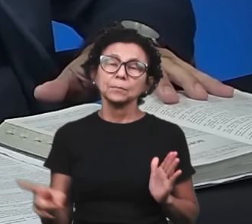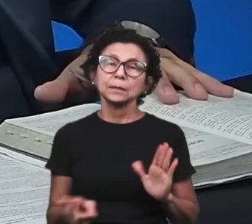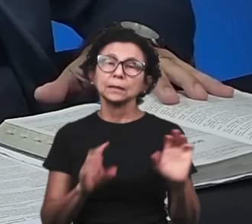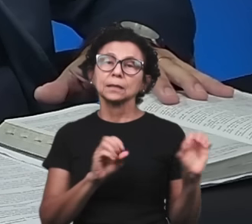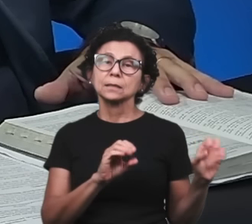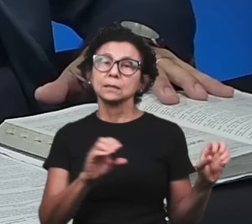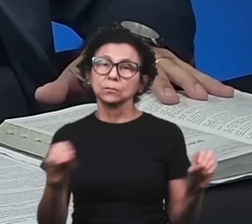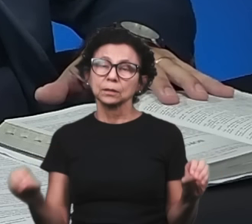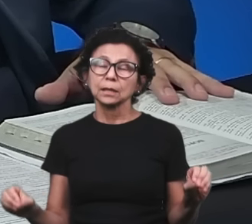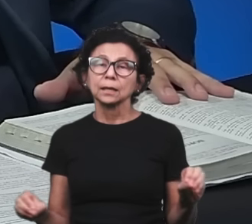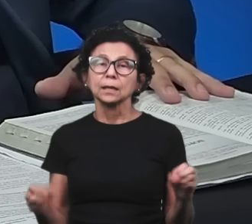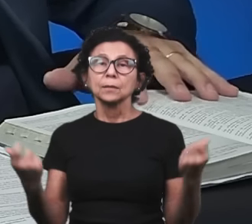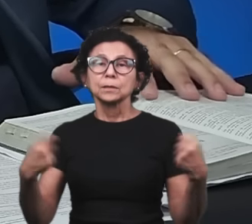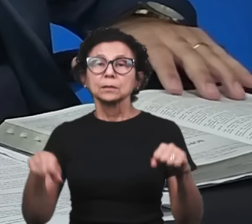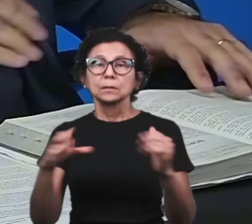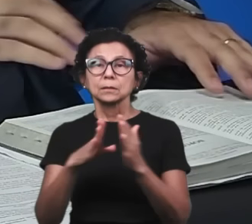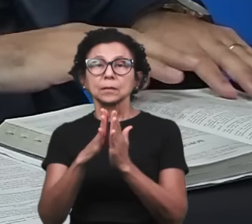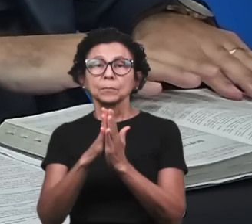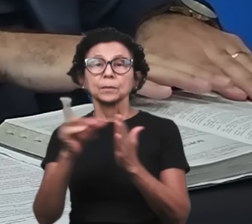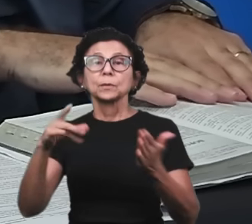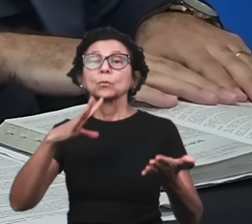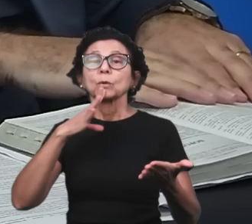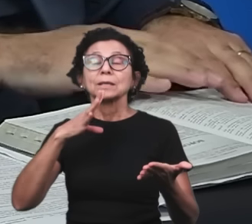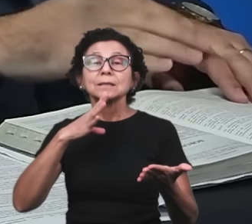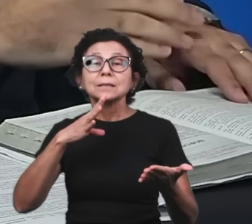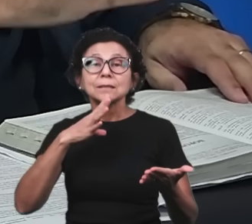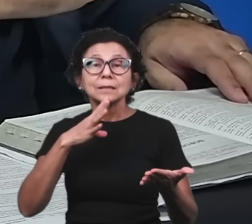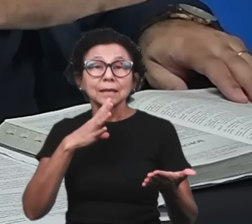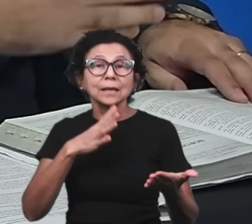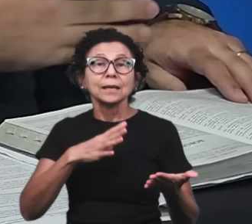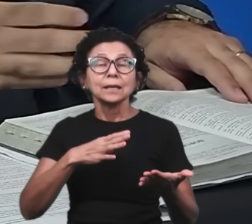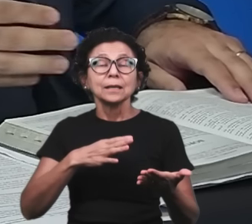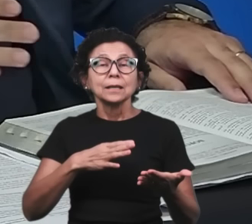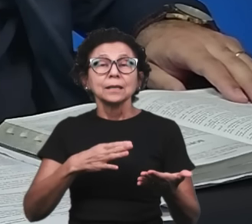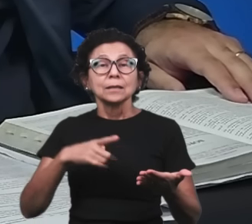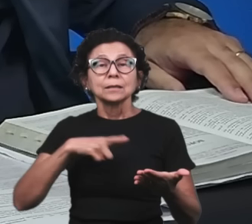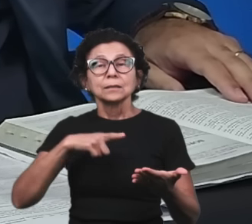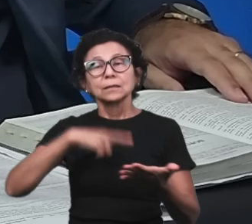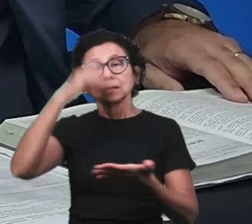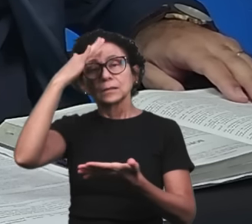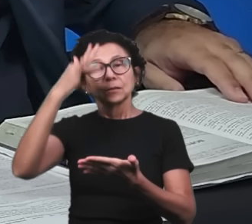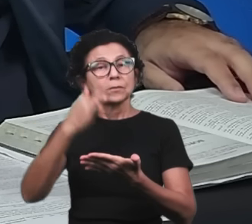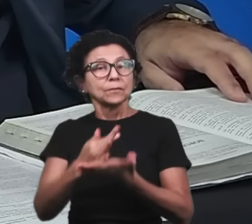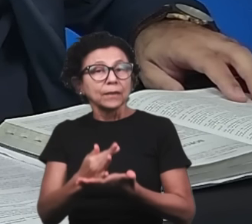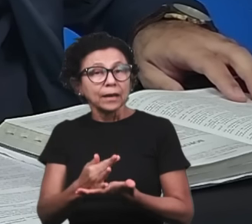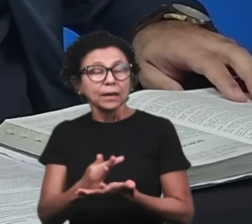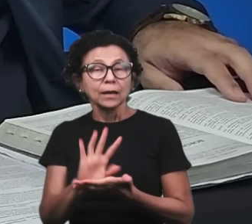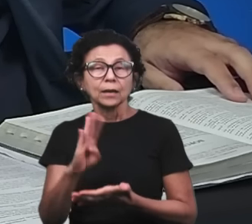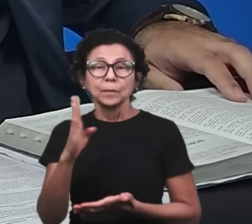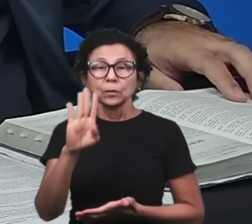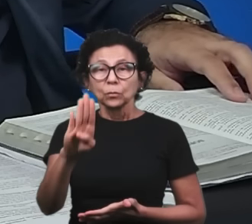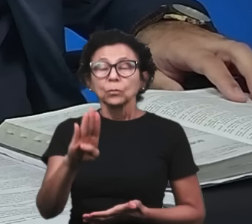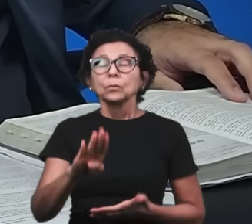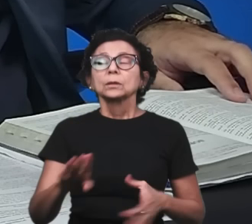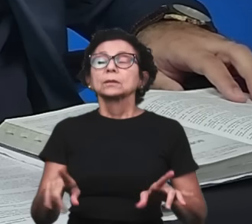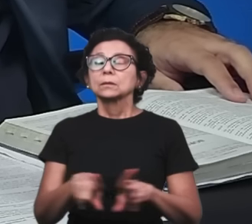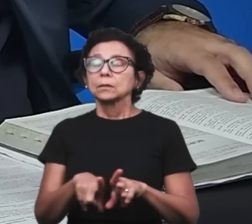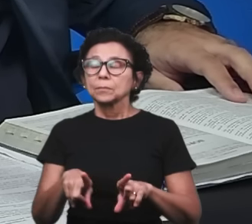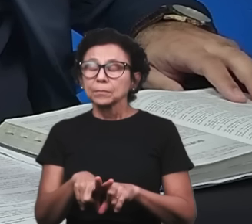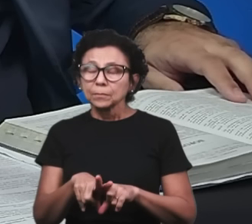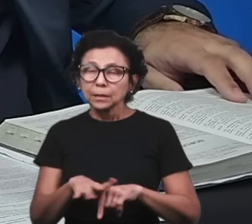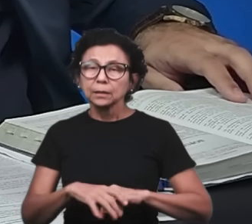a palavra do Senhor, a mesma coisa Abacuque viu. Eu ouvi a palavra do Senhor e gerou temor. À medida que nós ouvimos